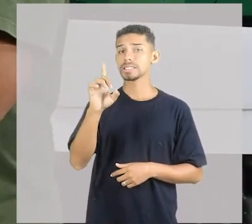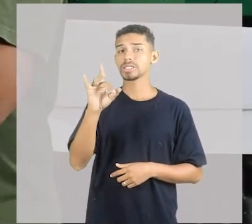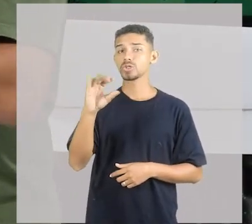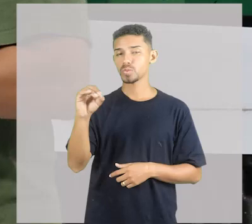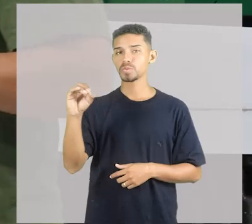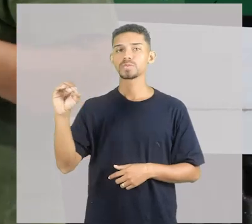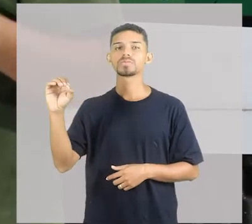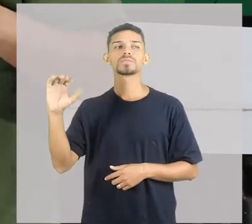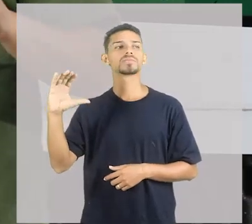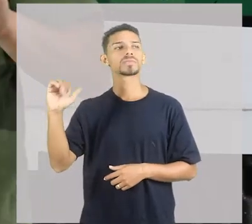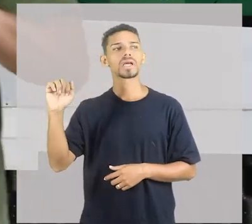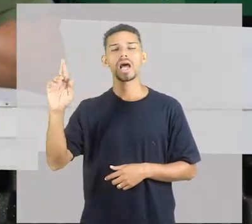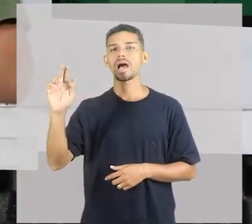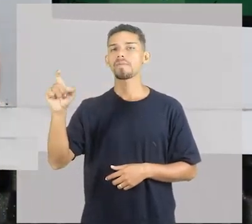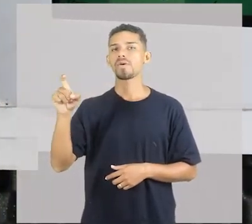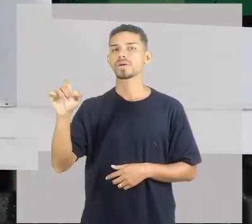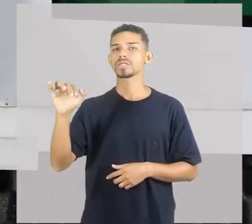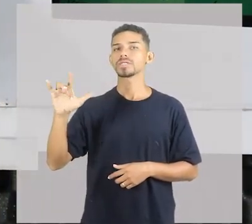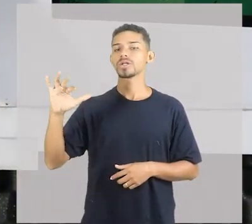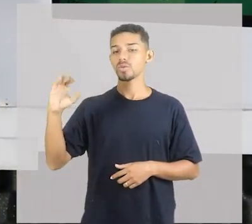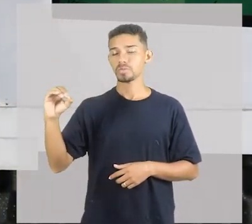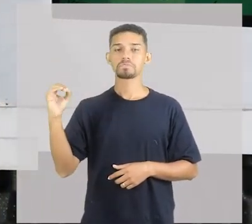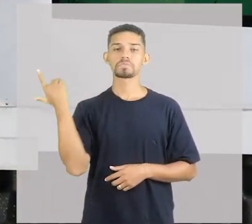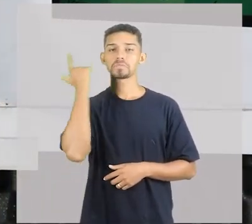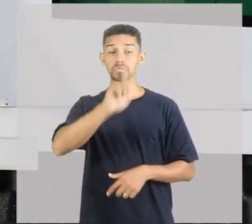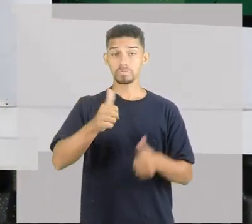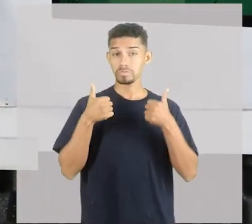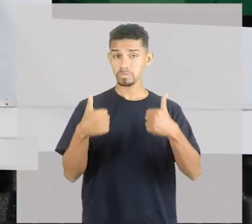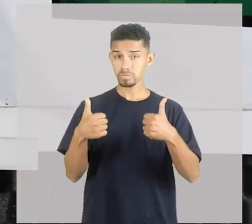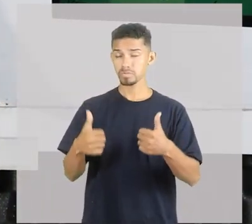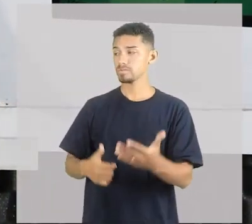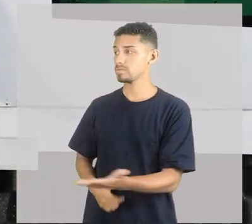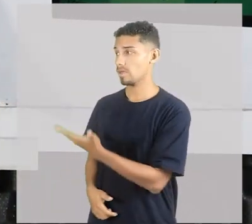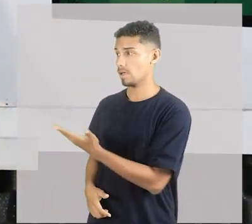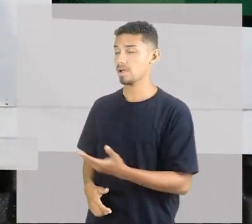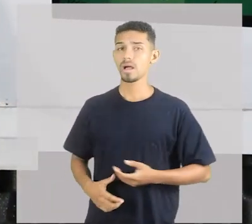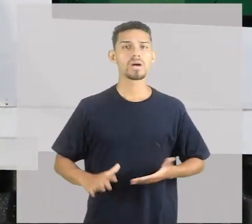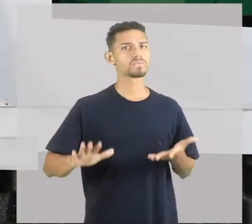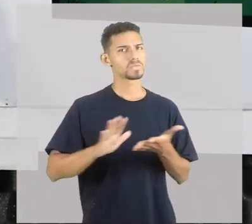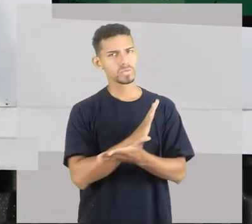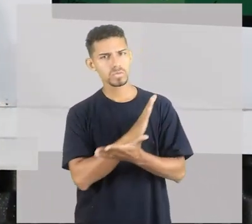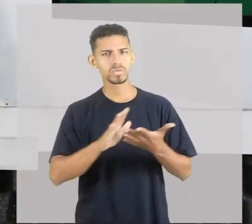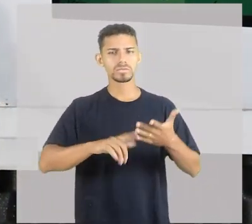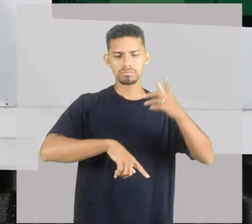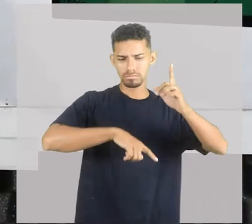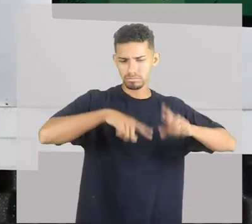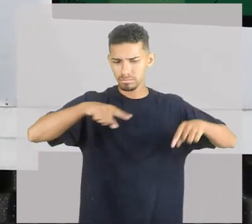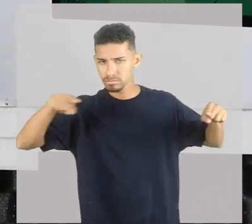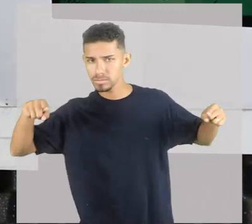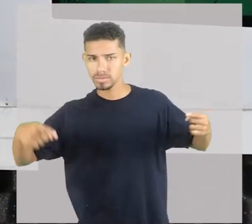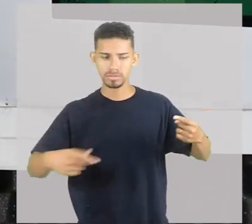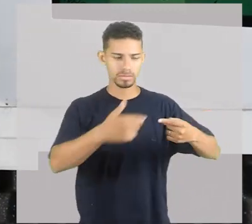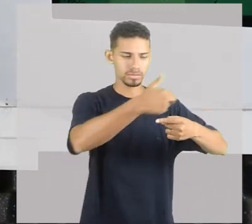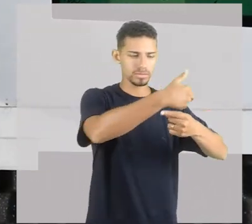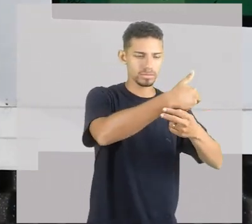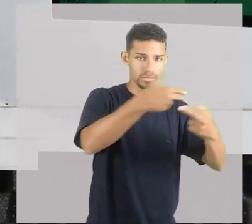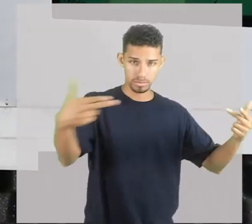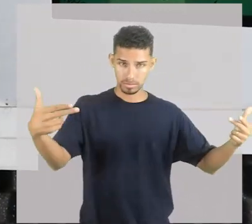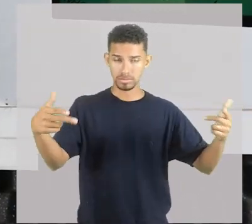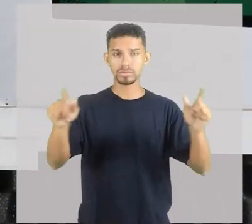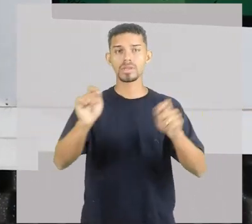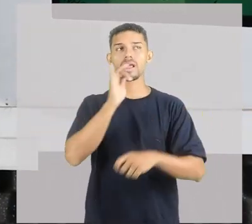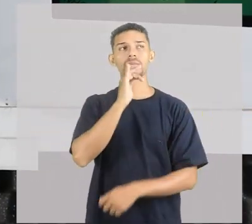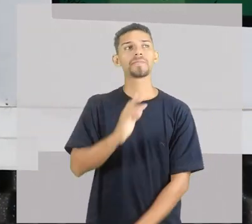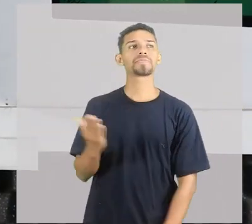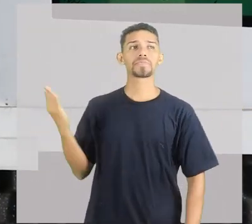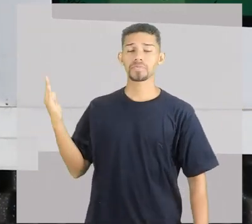Bom, e aí entra outras funções que você tem que ter um pouco de cuidado. Existem alguns derivados do ácido carboxílico, como, por exemplo, o